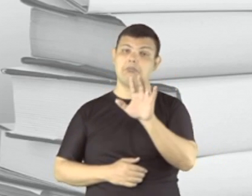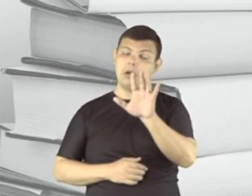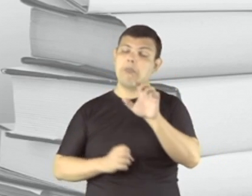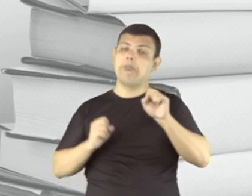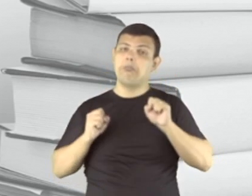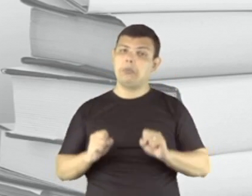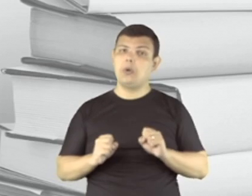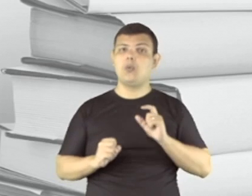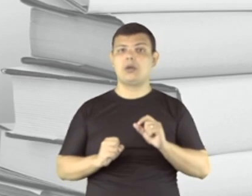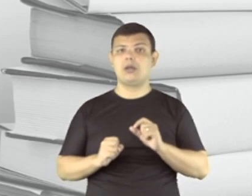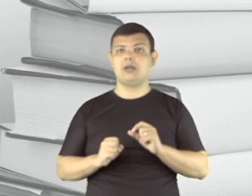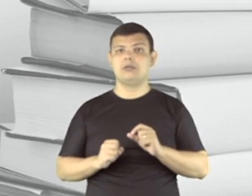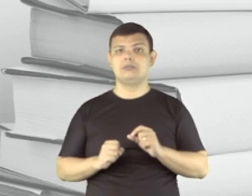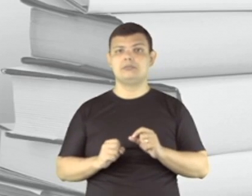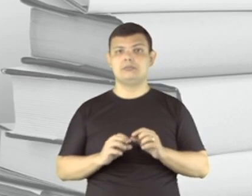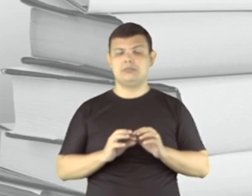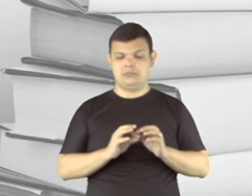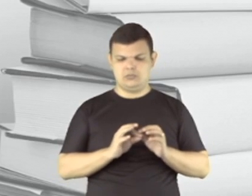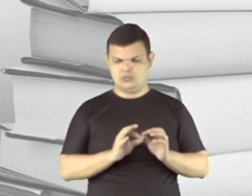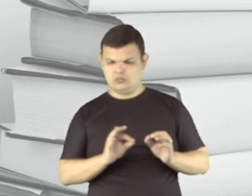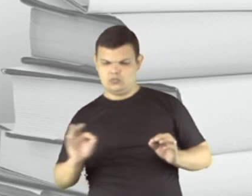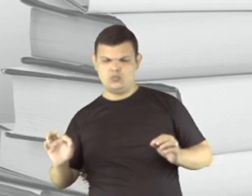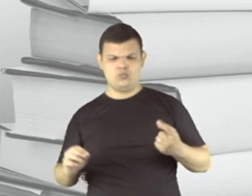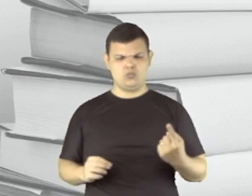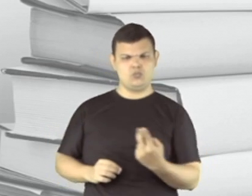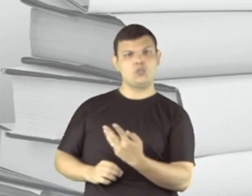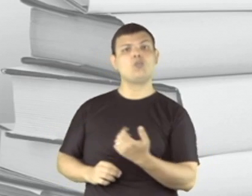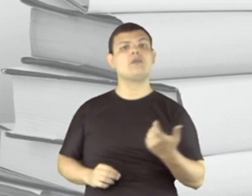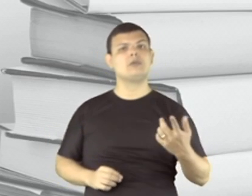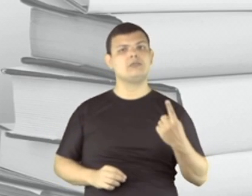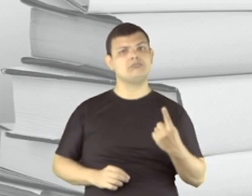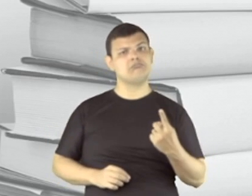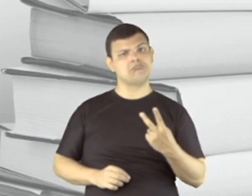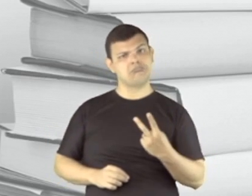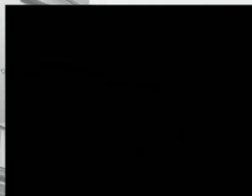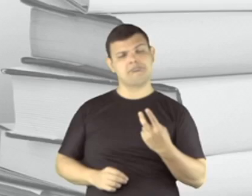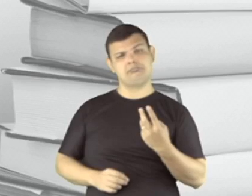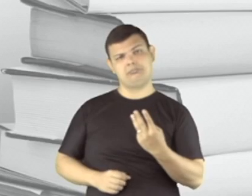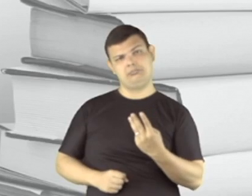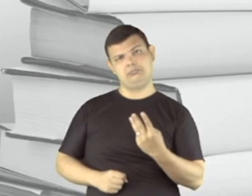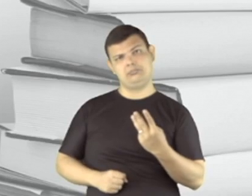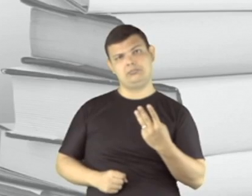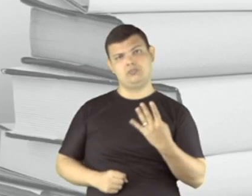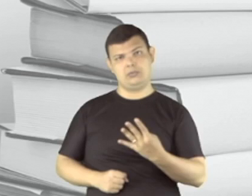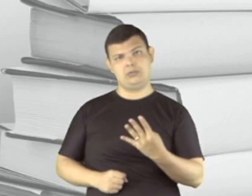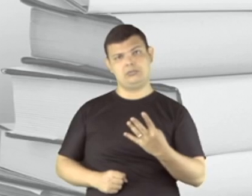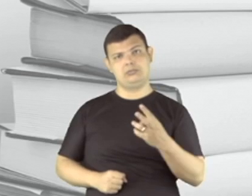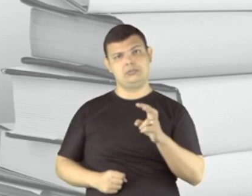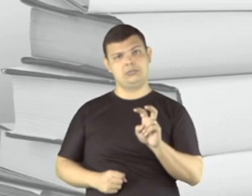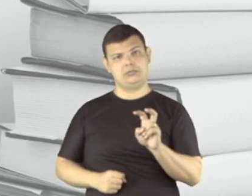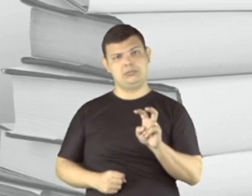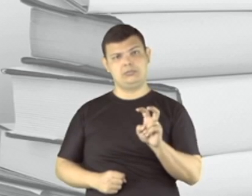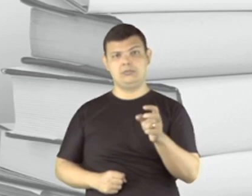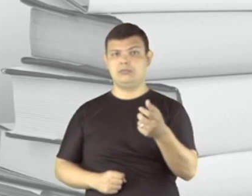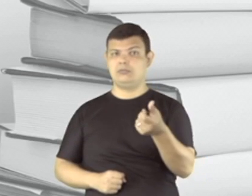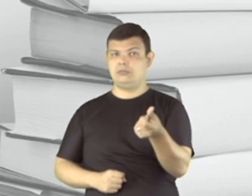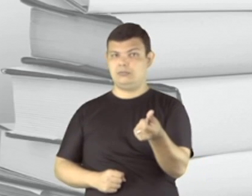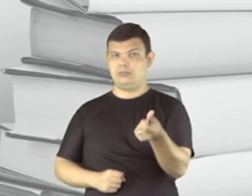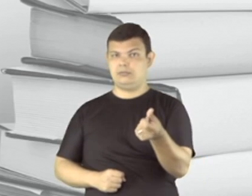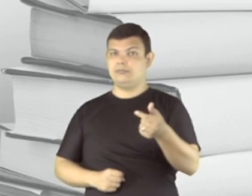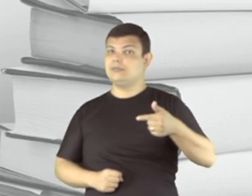também poderia fazer o seguinte: quantos eu tenho aqui na base? 1, 2, 3, 4,